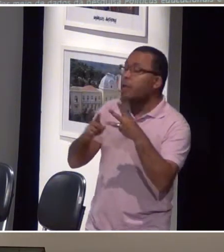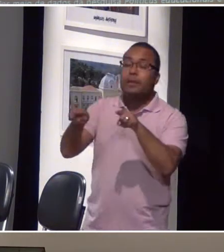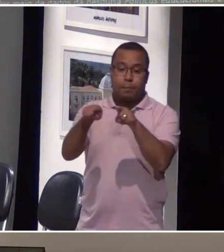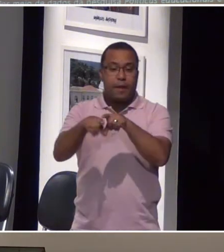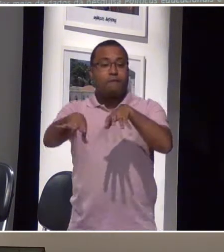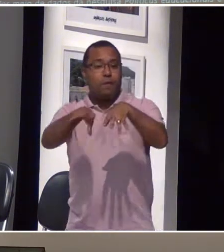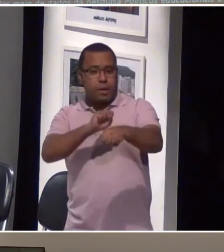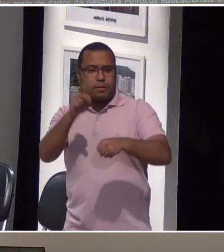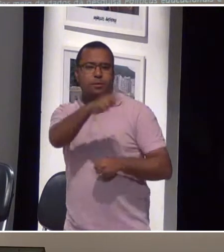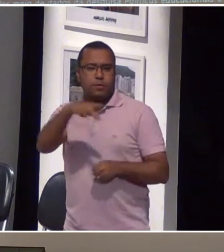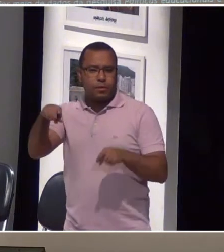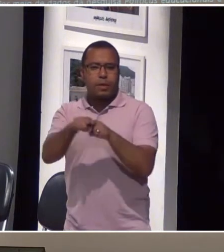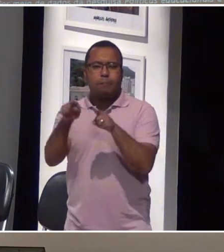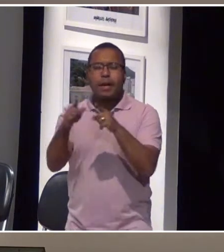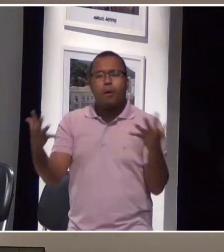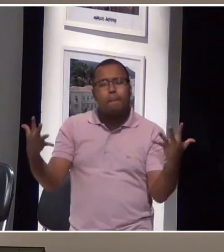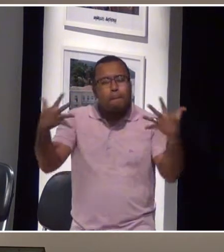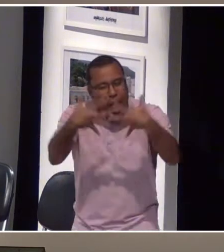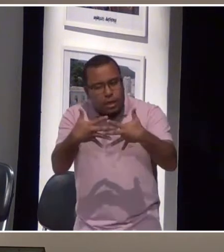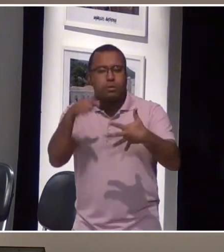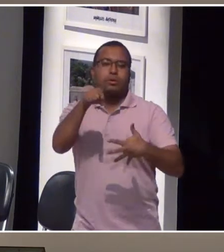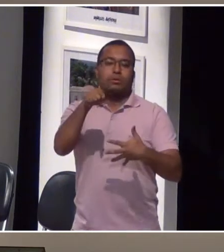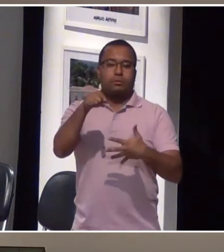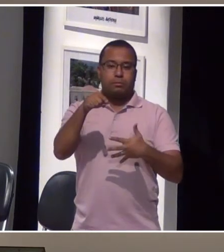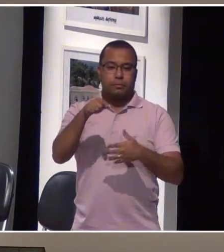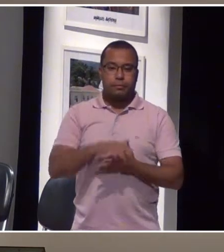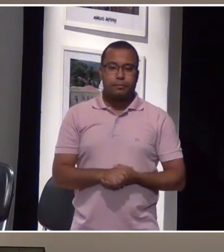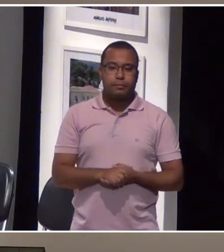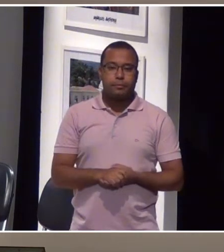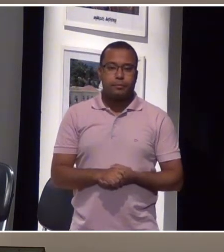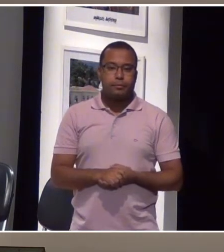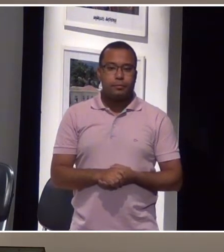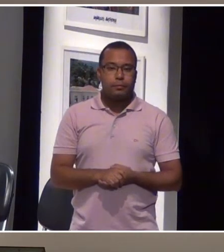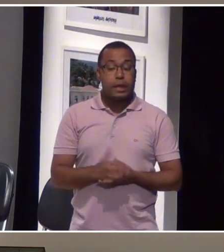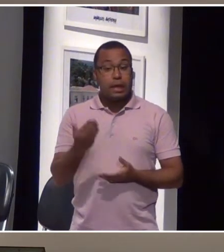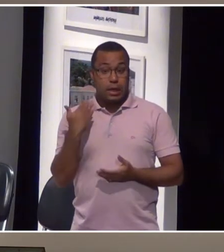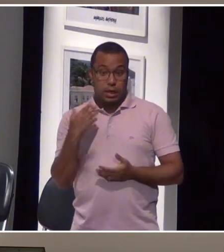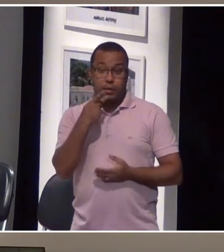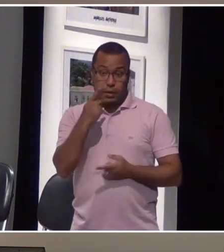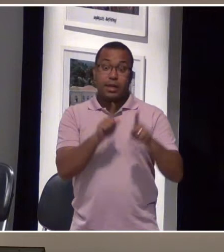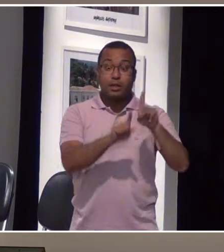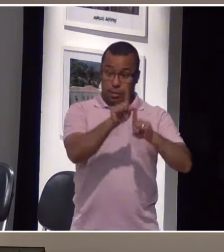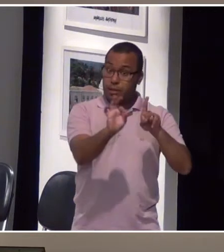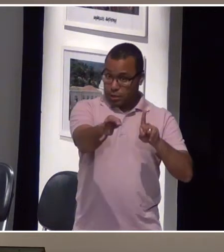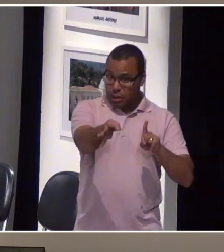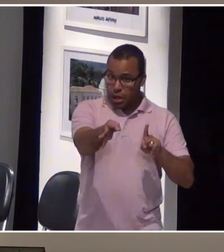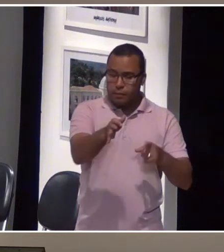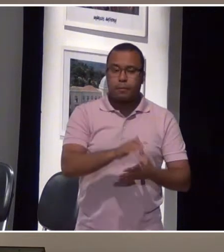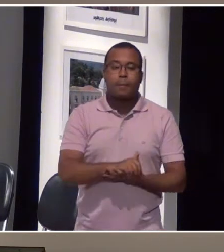formação dos professores e dos impactos que isso tudo acarreta. Eu, agora há pouco, falei da questão estatística,